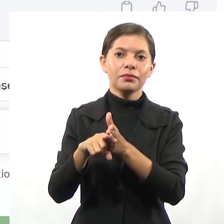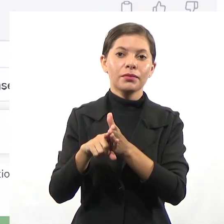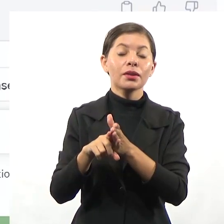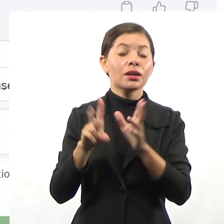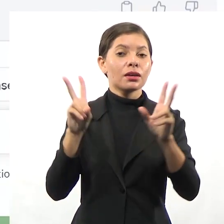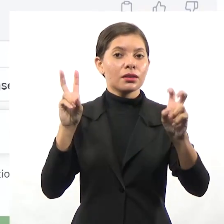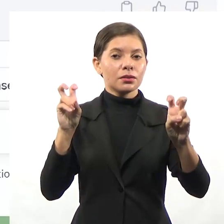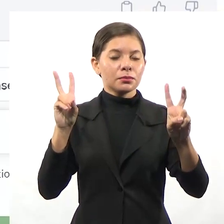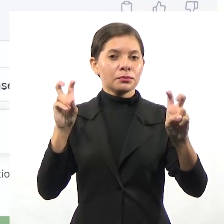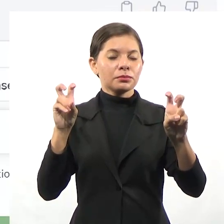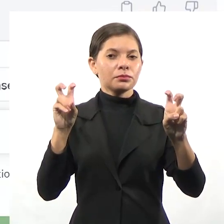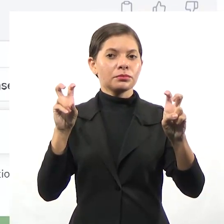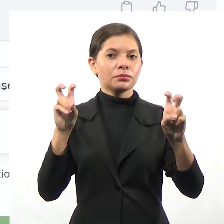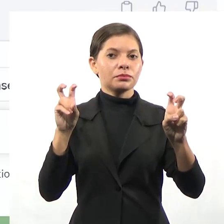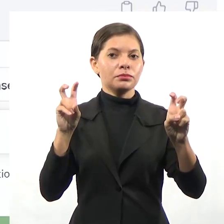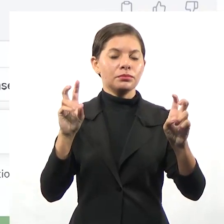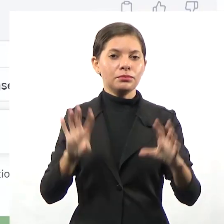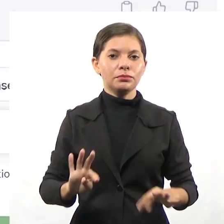sobre